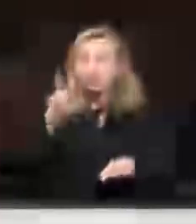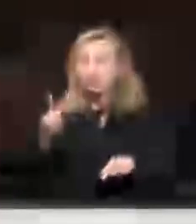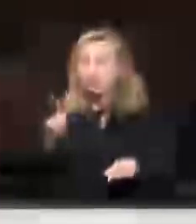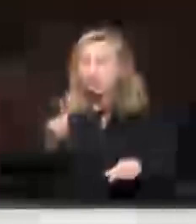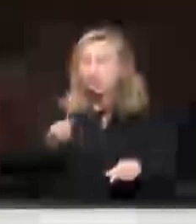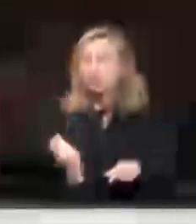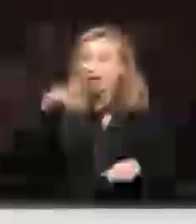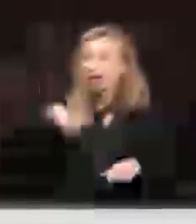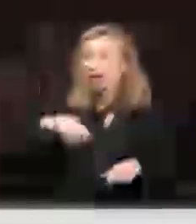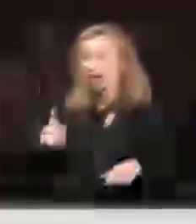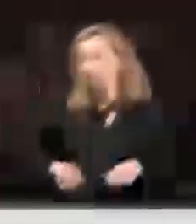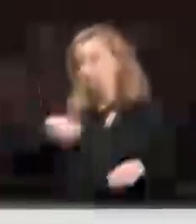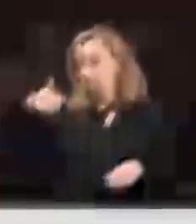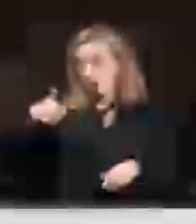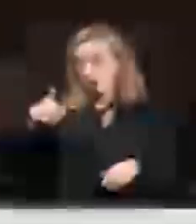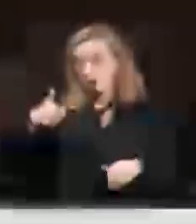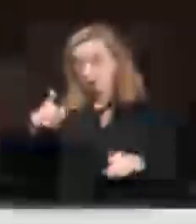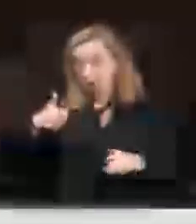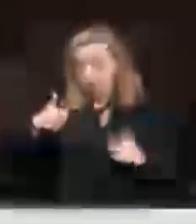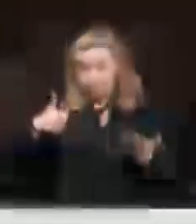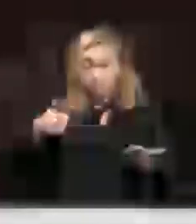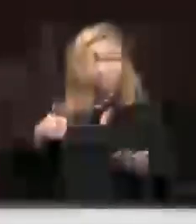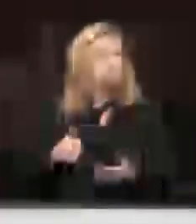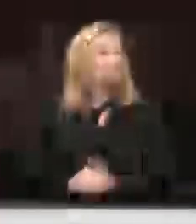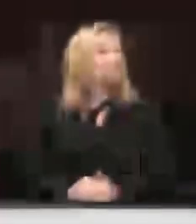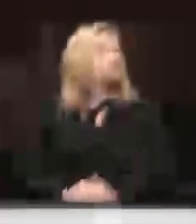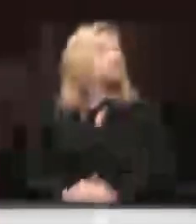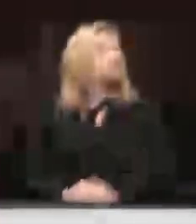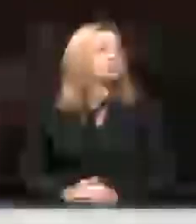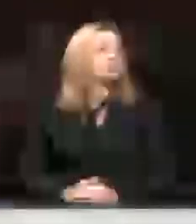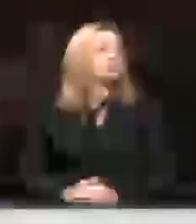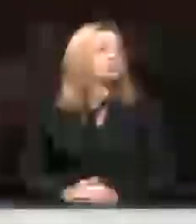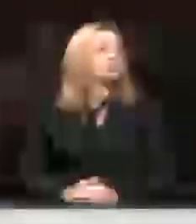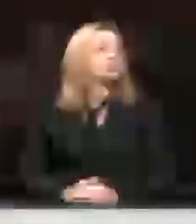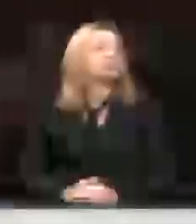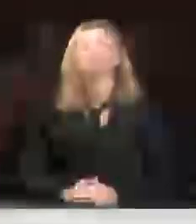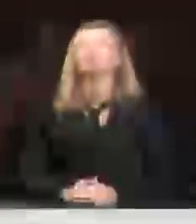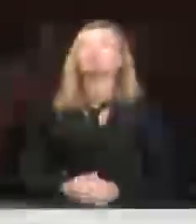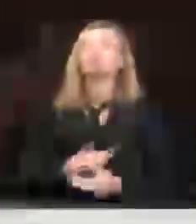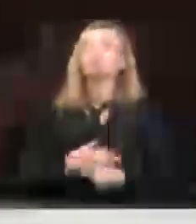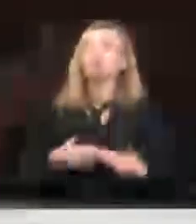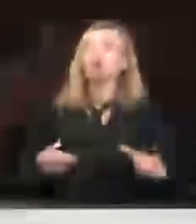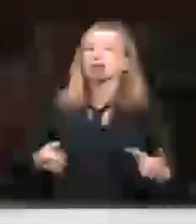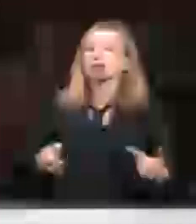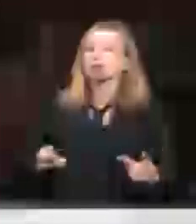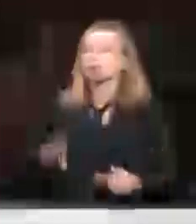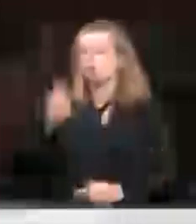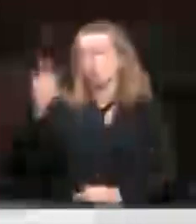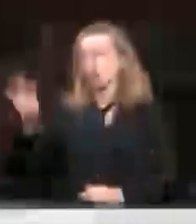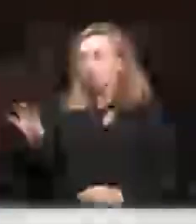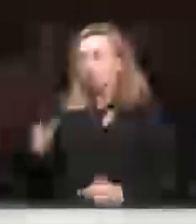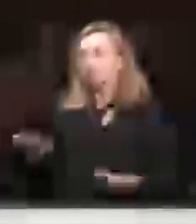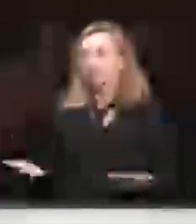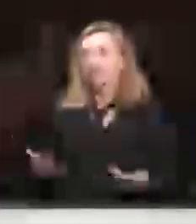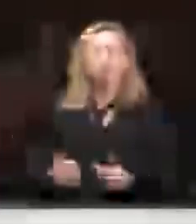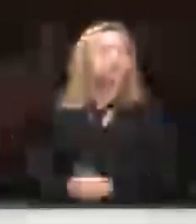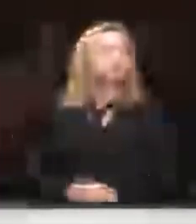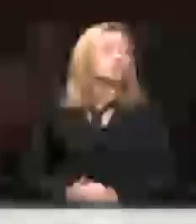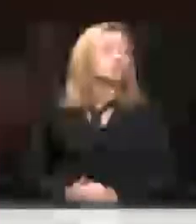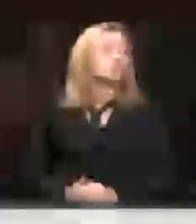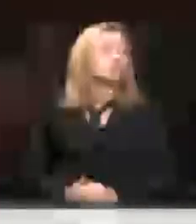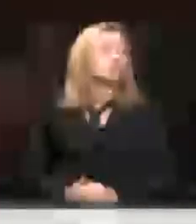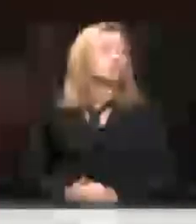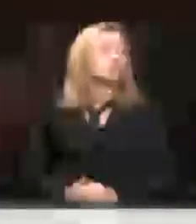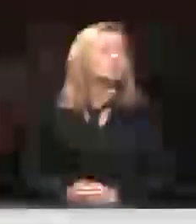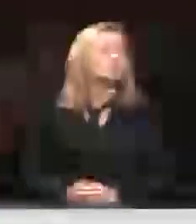política nacional que impactou muitos estados da federação, dentre eles o Rio de Janeiro, uma onda